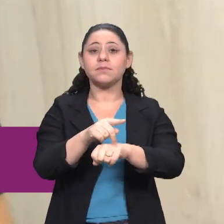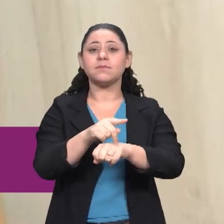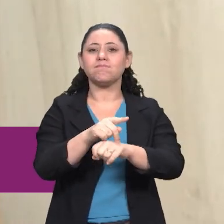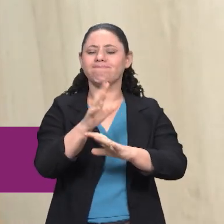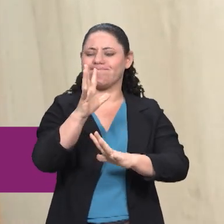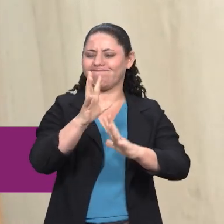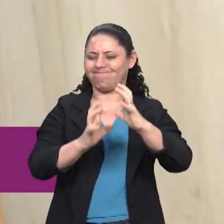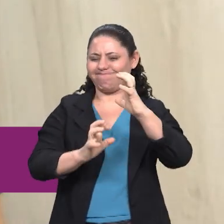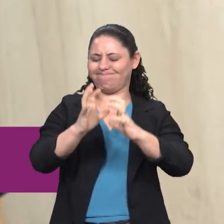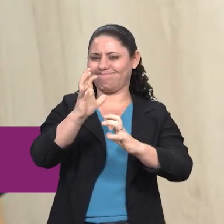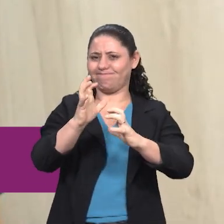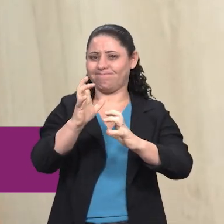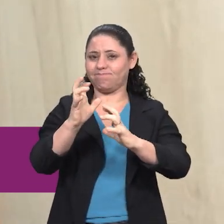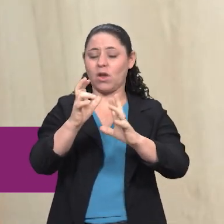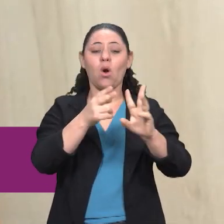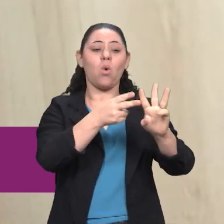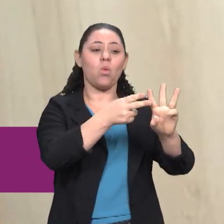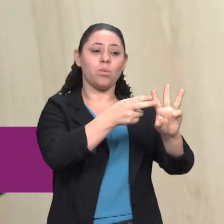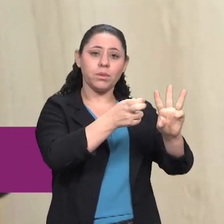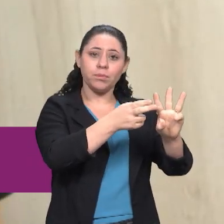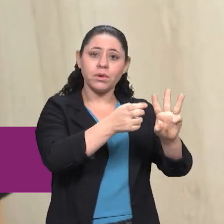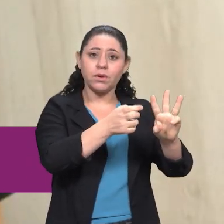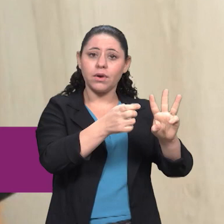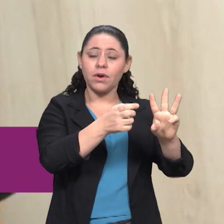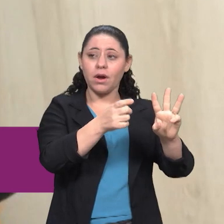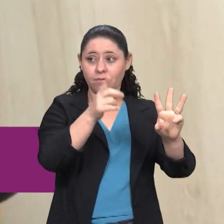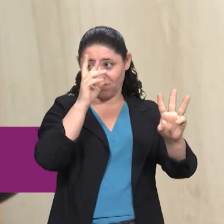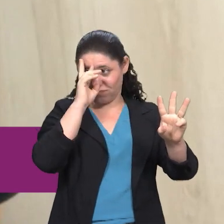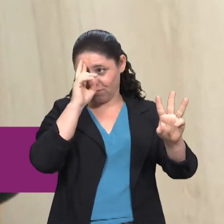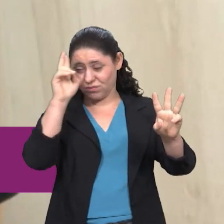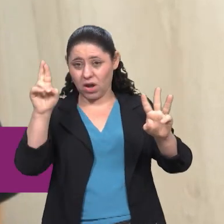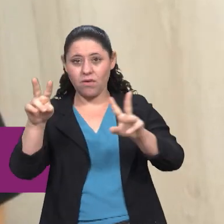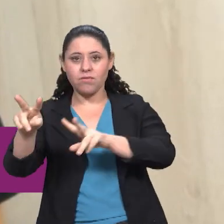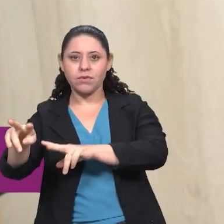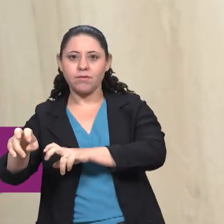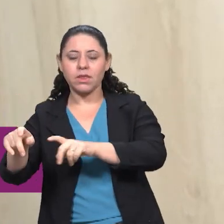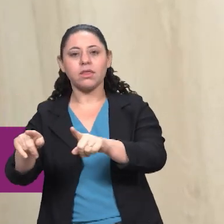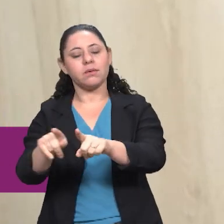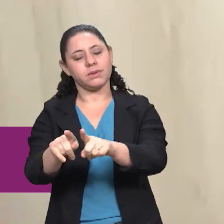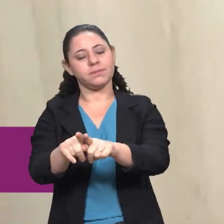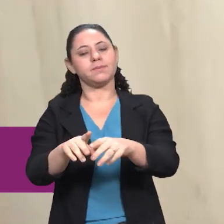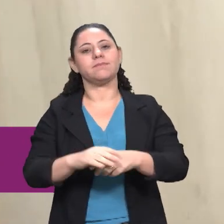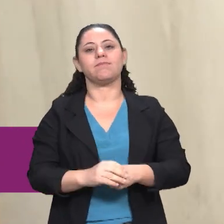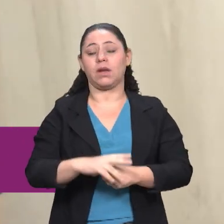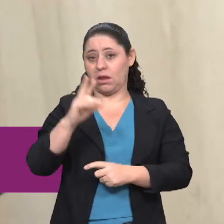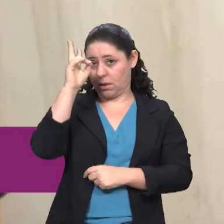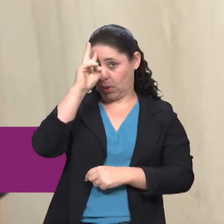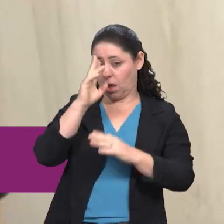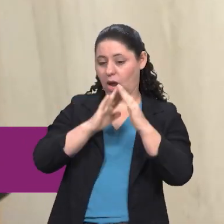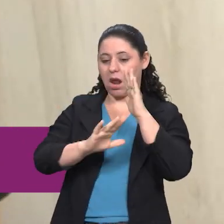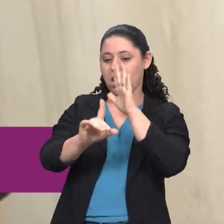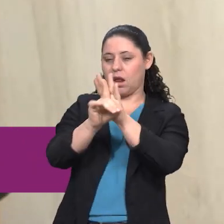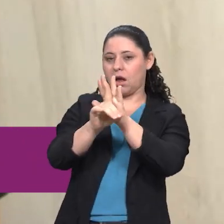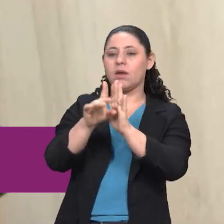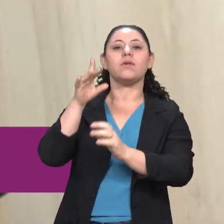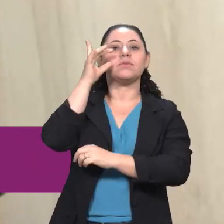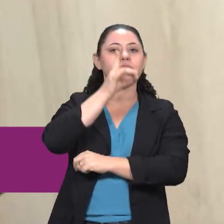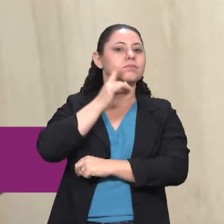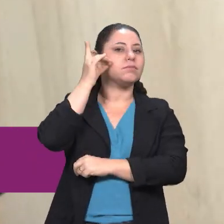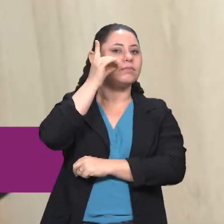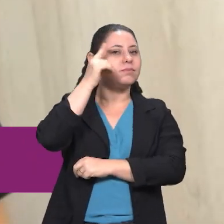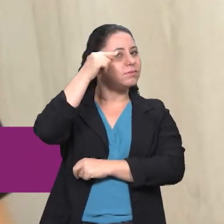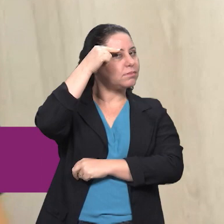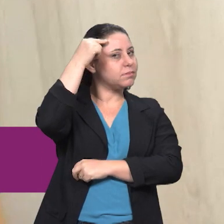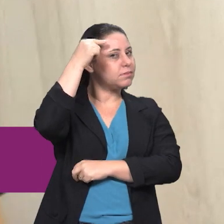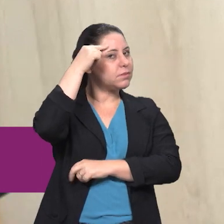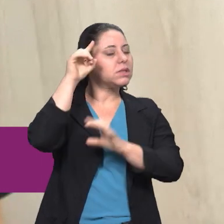É sobre o conflito entre indígenas e fazendeiros. Também bastante lembrado aqui na nossa Casa de Leis pelo